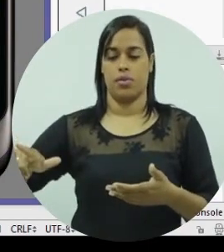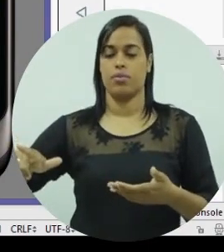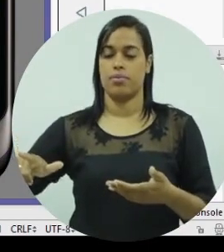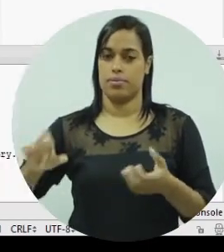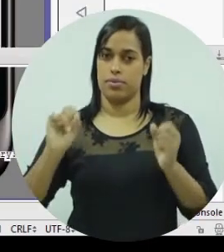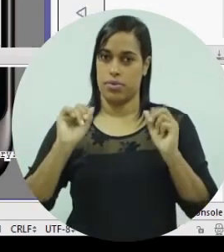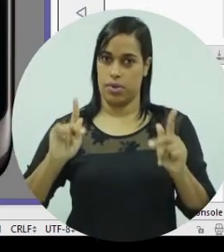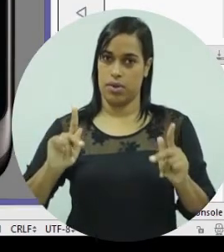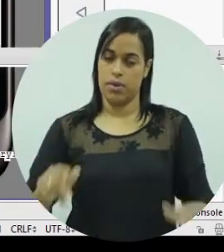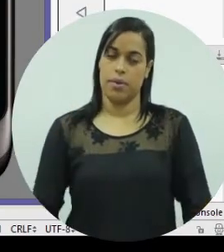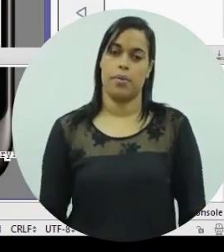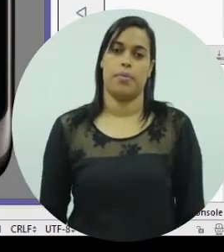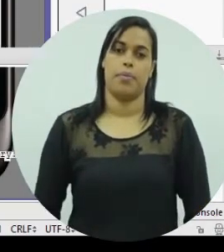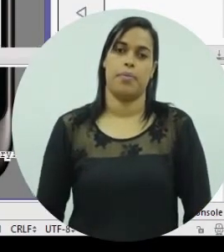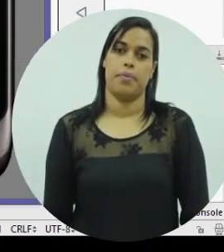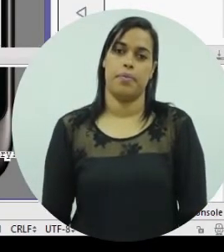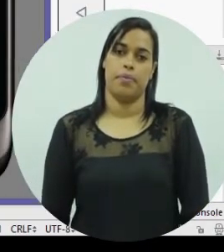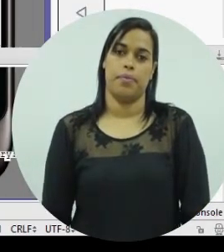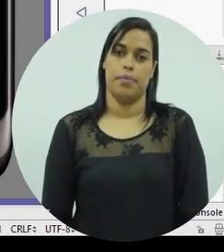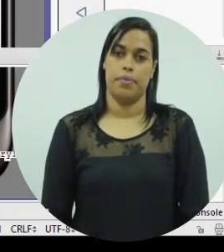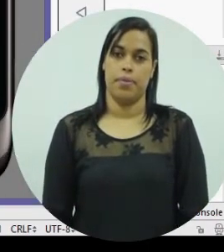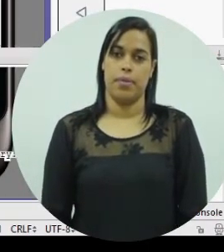inicialização.